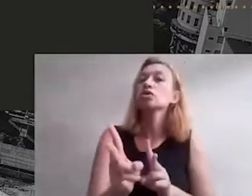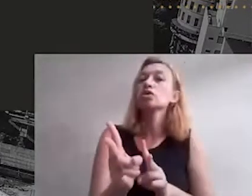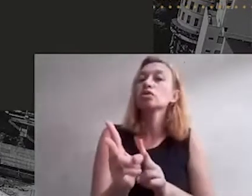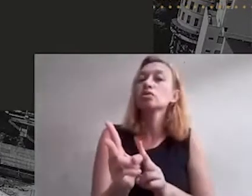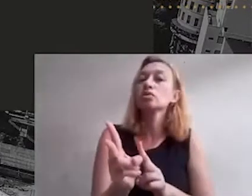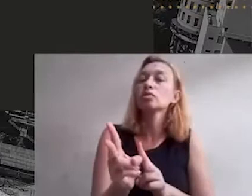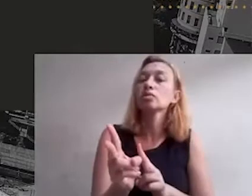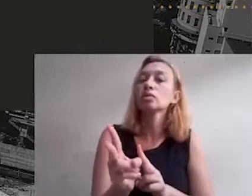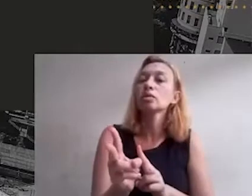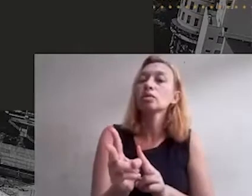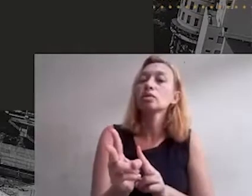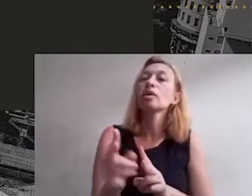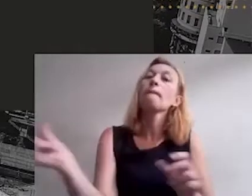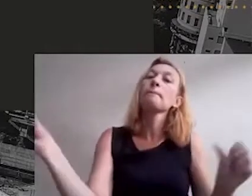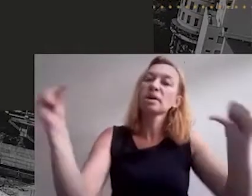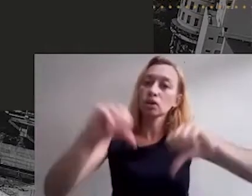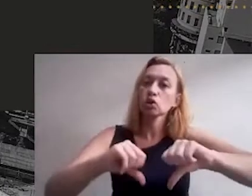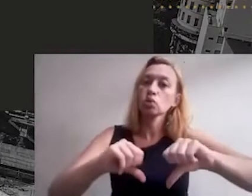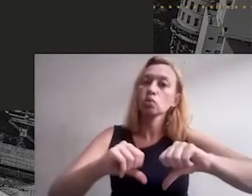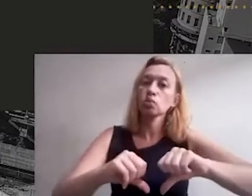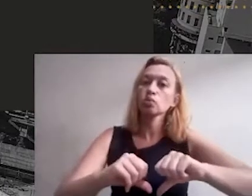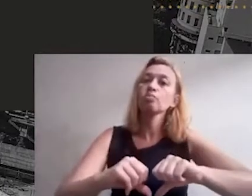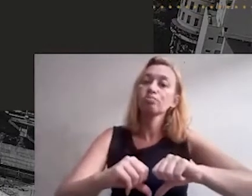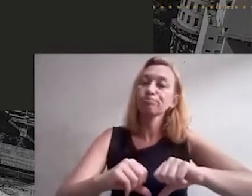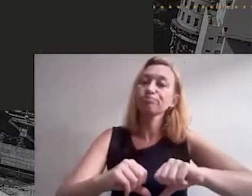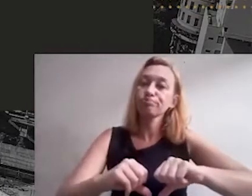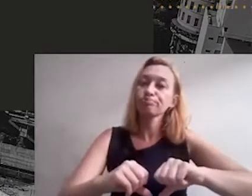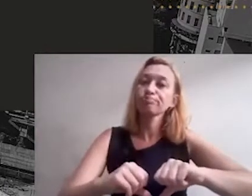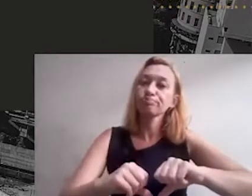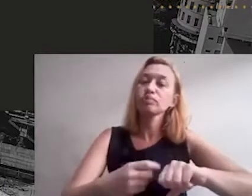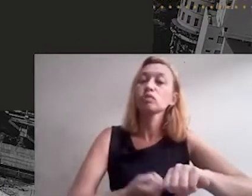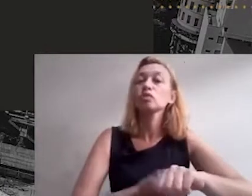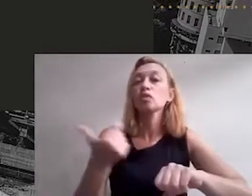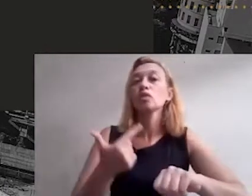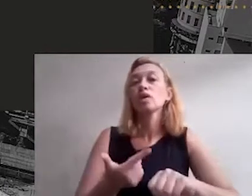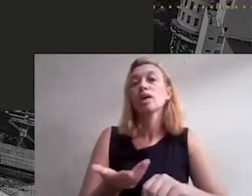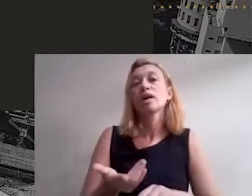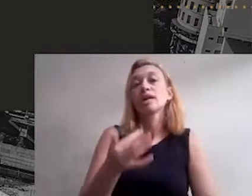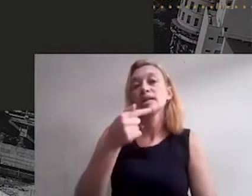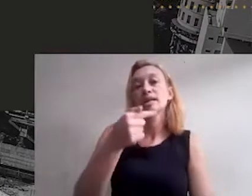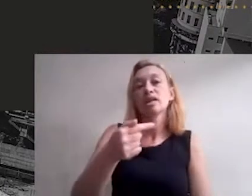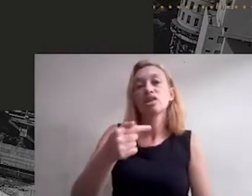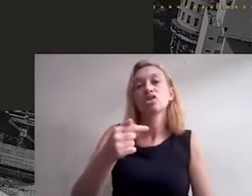muito pior do que era há 6, 7 anos atrás.